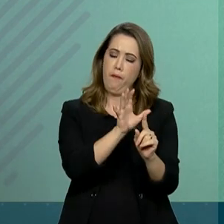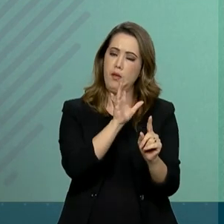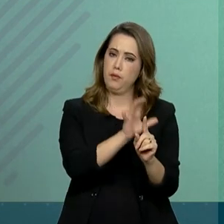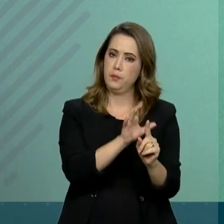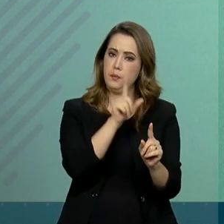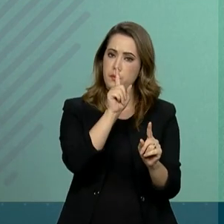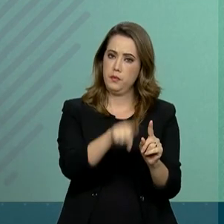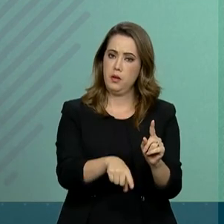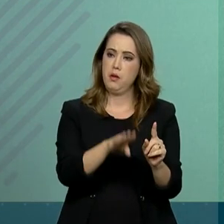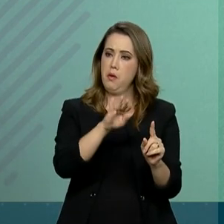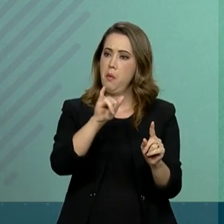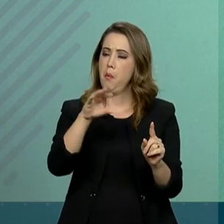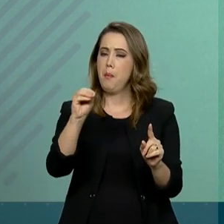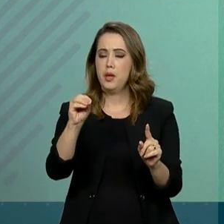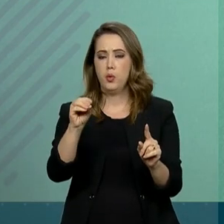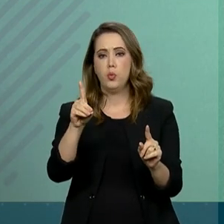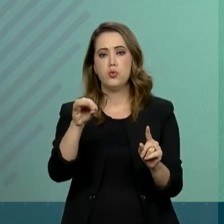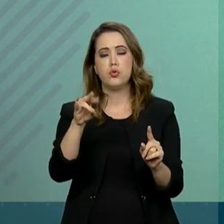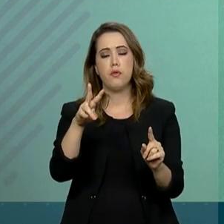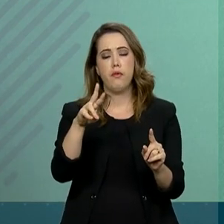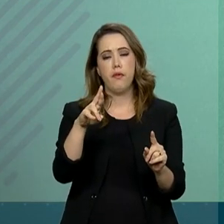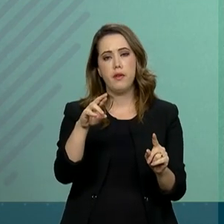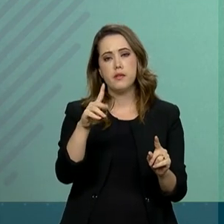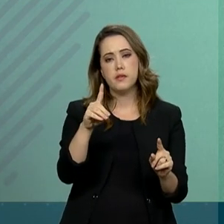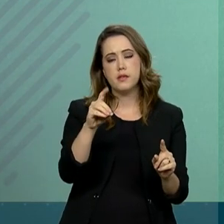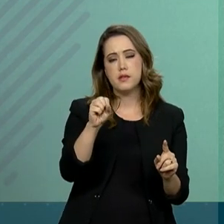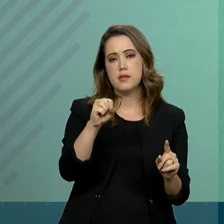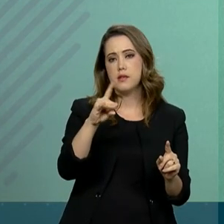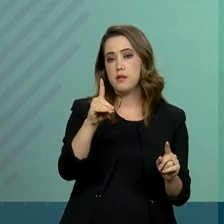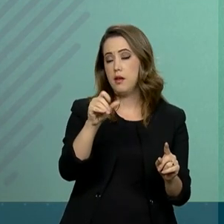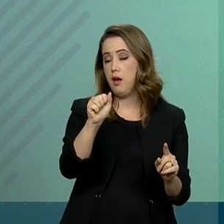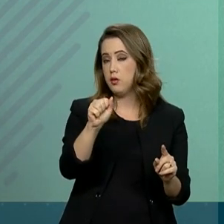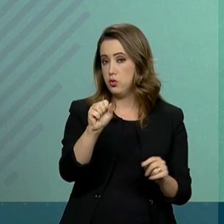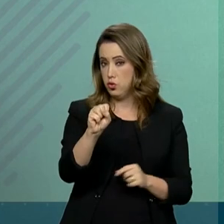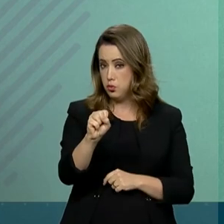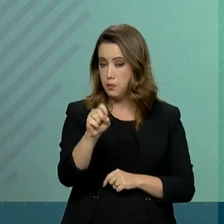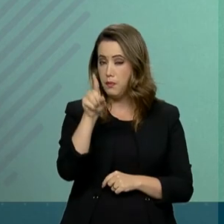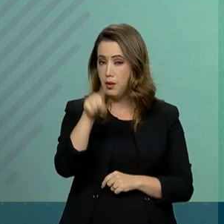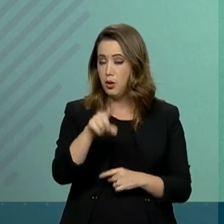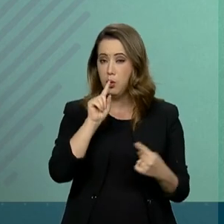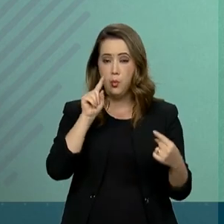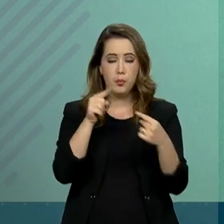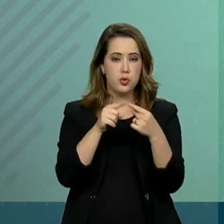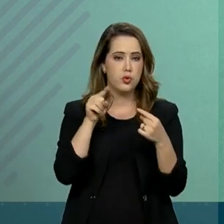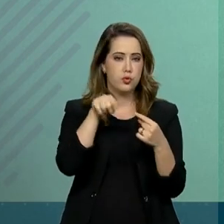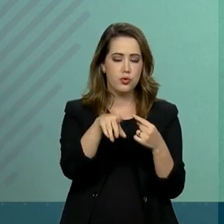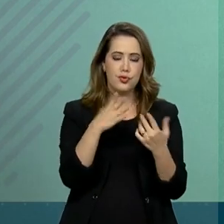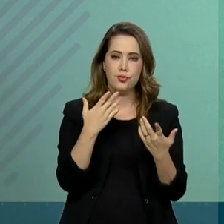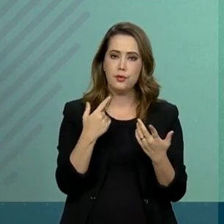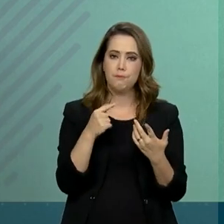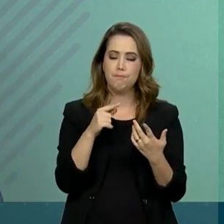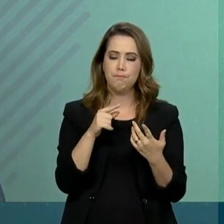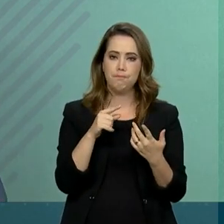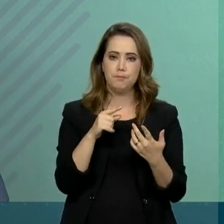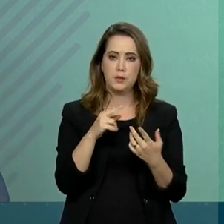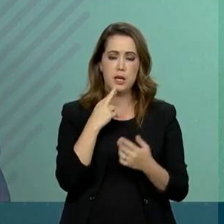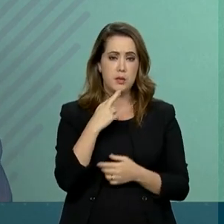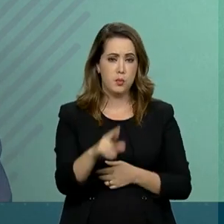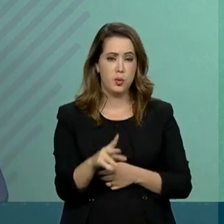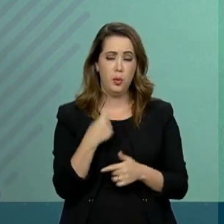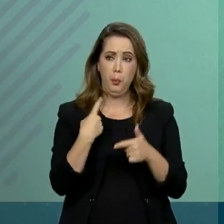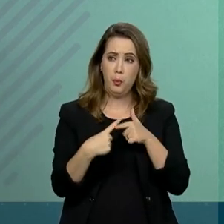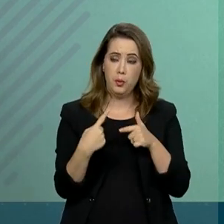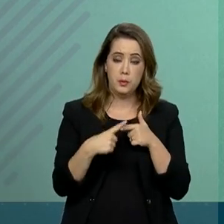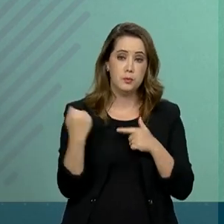na biodiversidade que visa a preencher uma lacuna crucial do